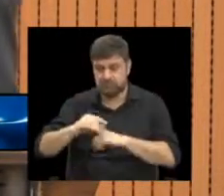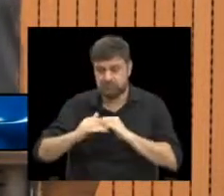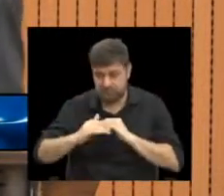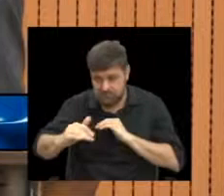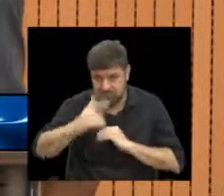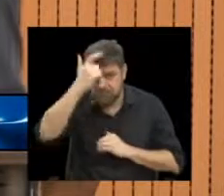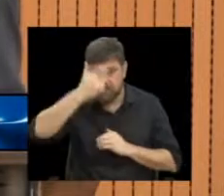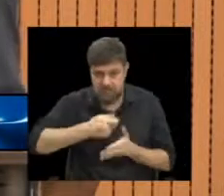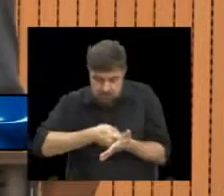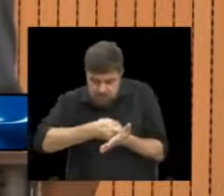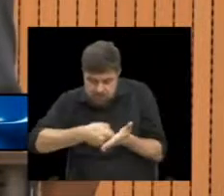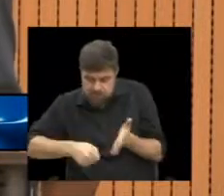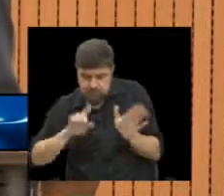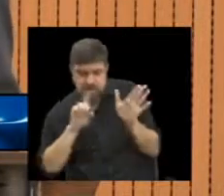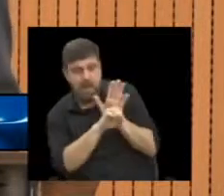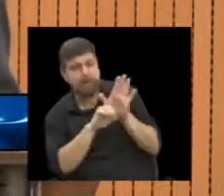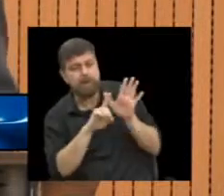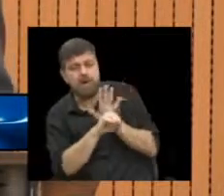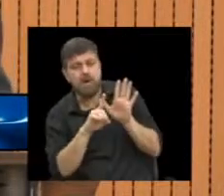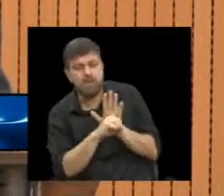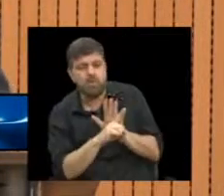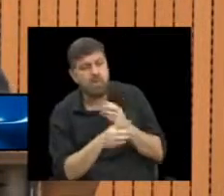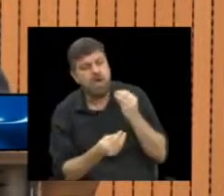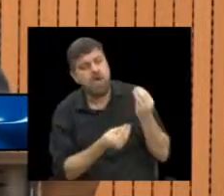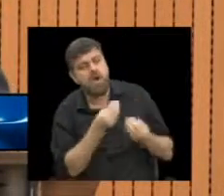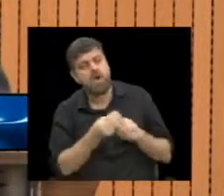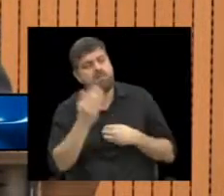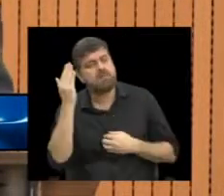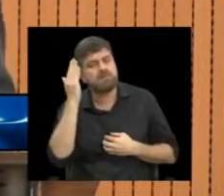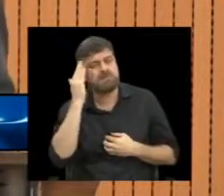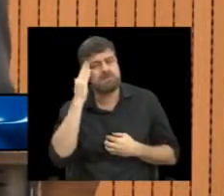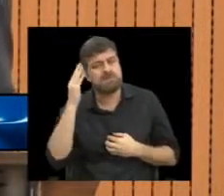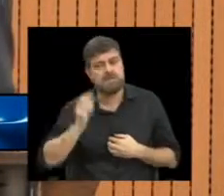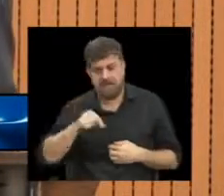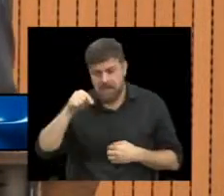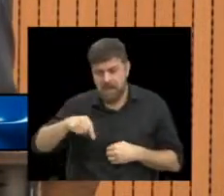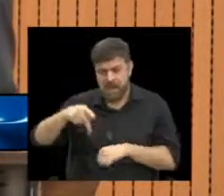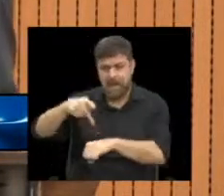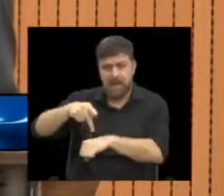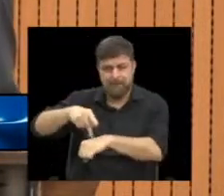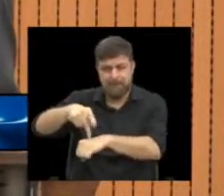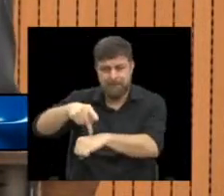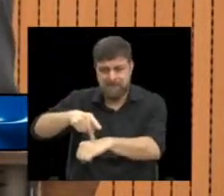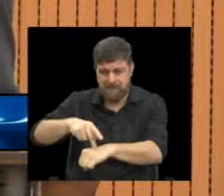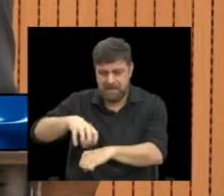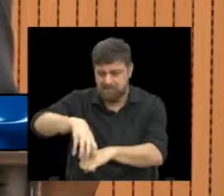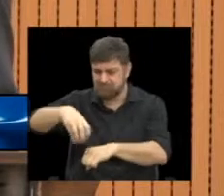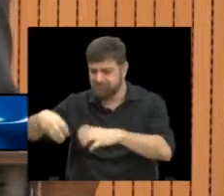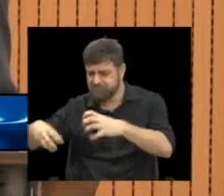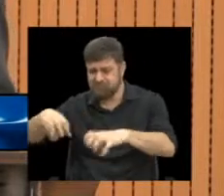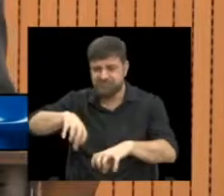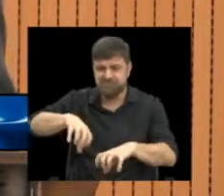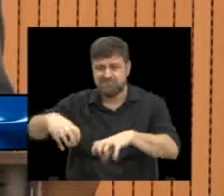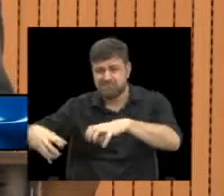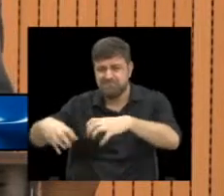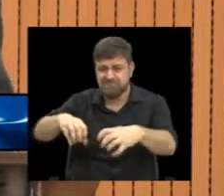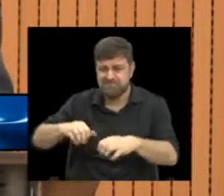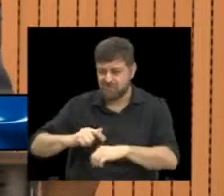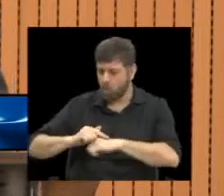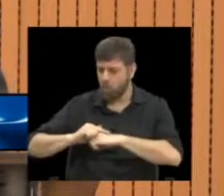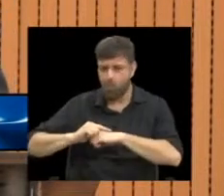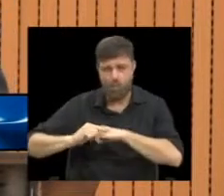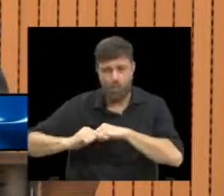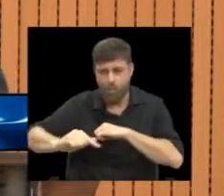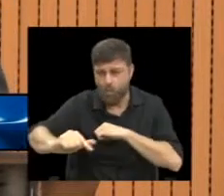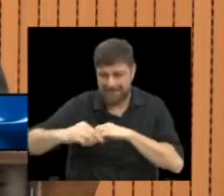fez um requerimento de informação para saber onde está os paralelepípedos que foi tirado da cidade, das ruas centrais e de vários